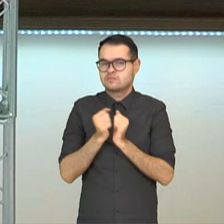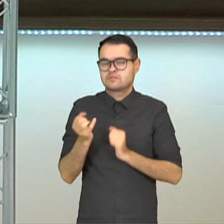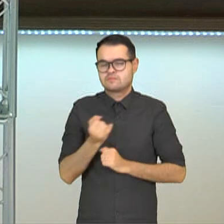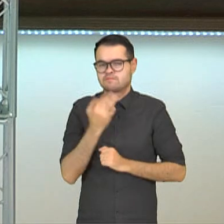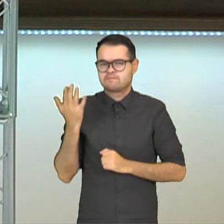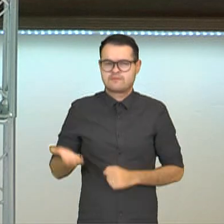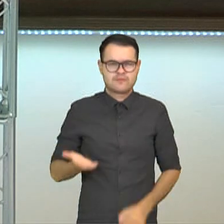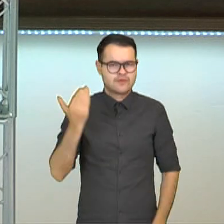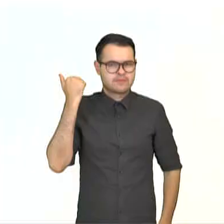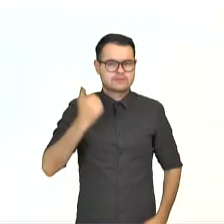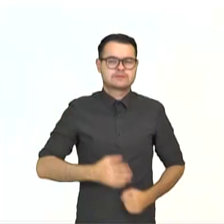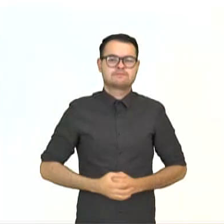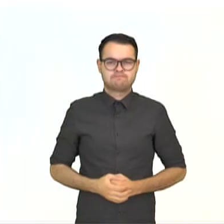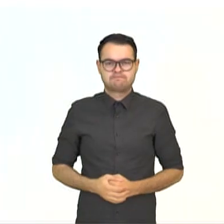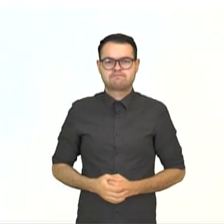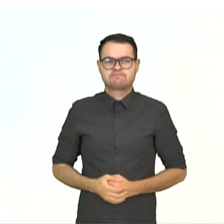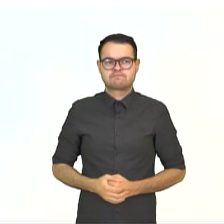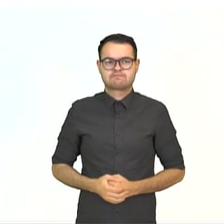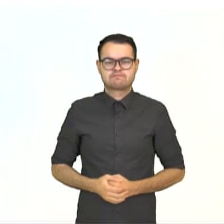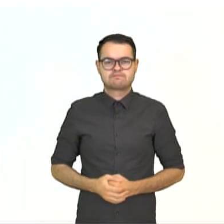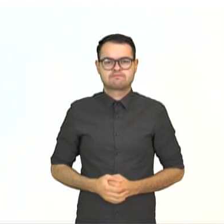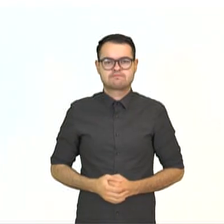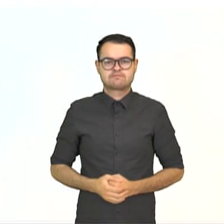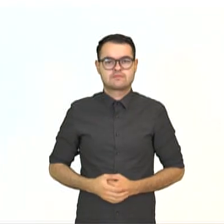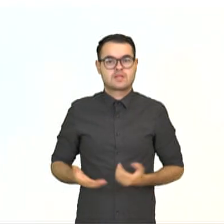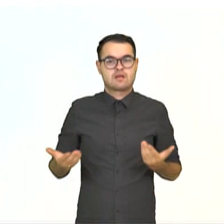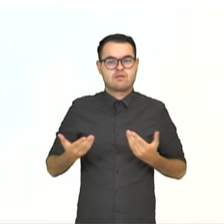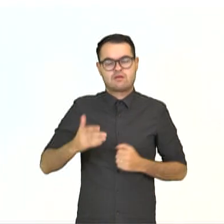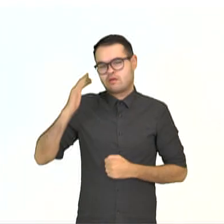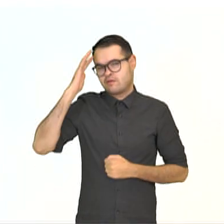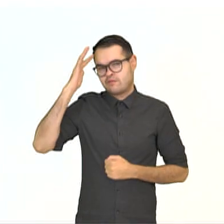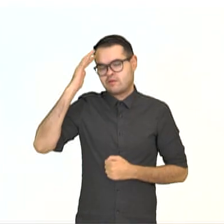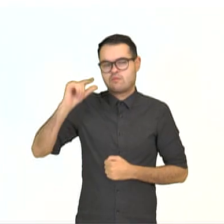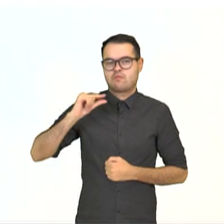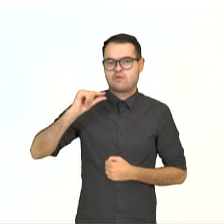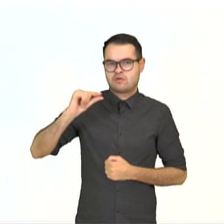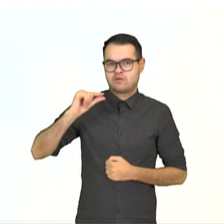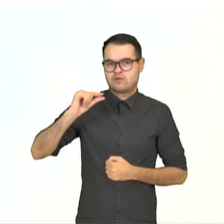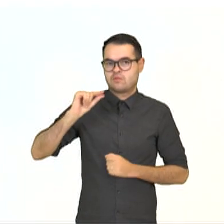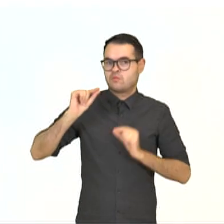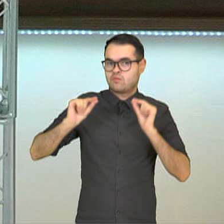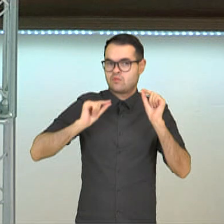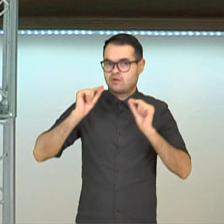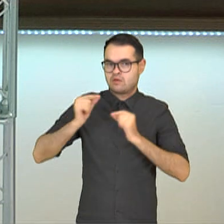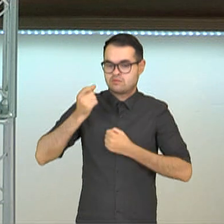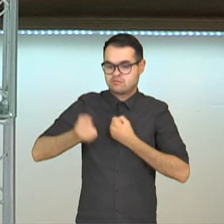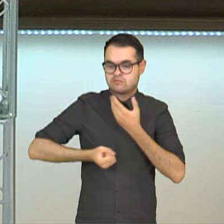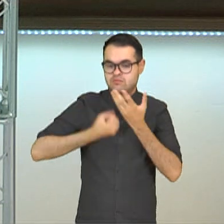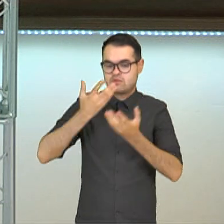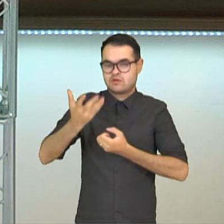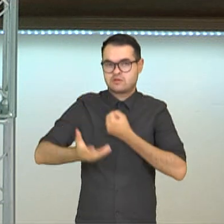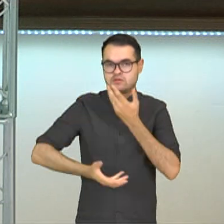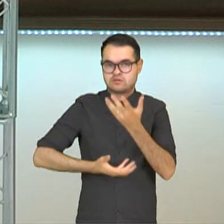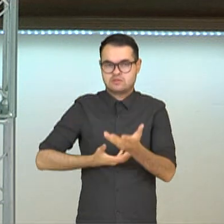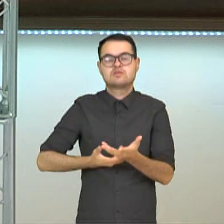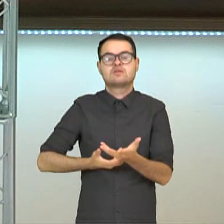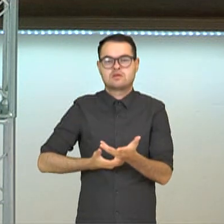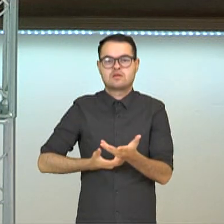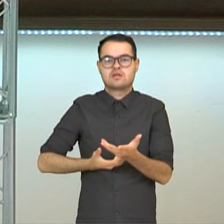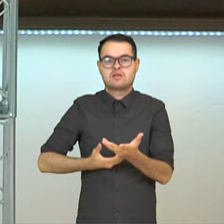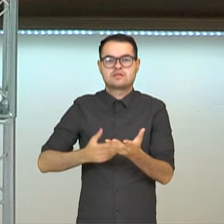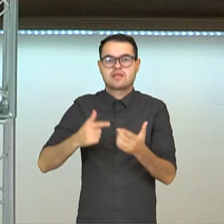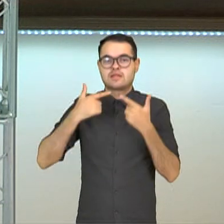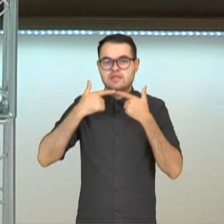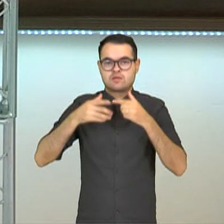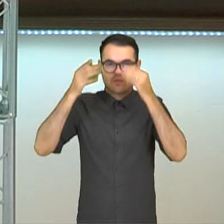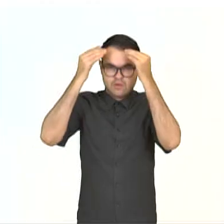alguns poemas? Vamos refletir um pouquinho. Na poesia, na linguagem poética,